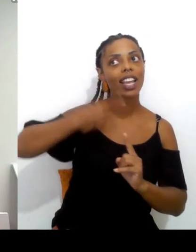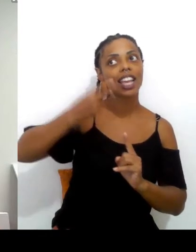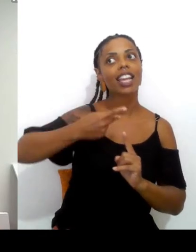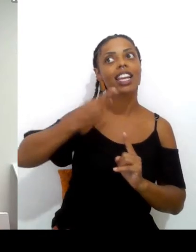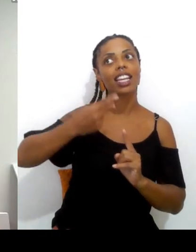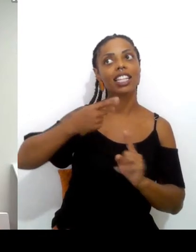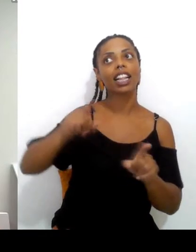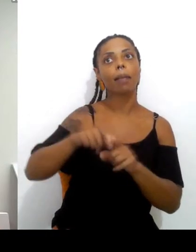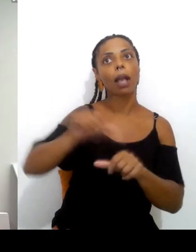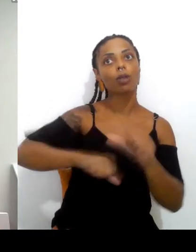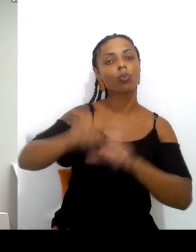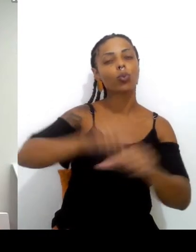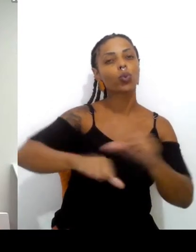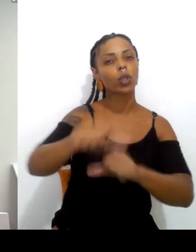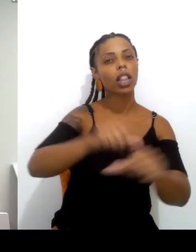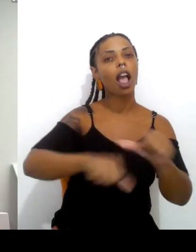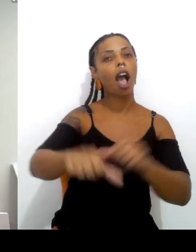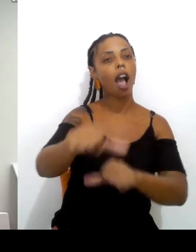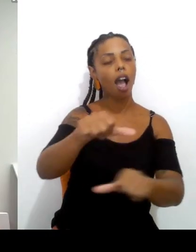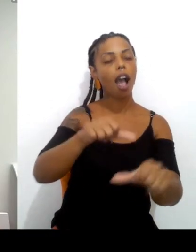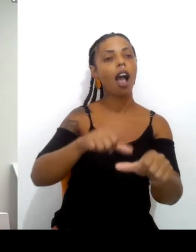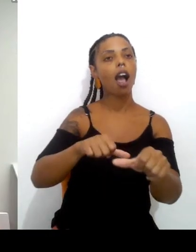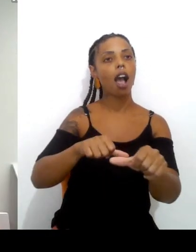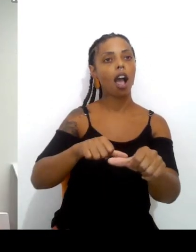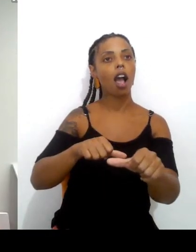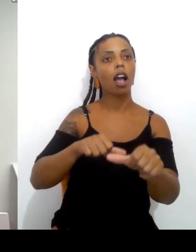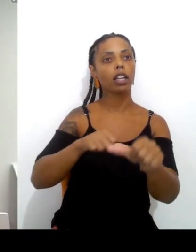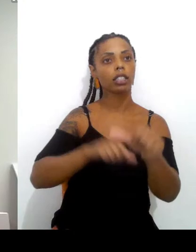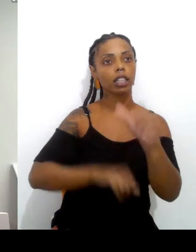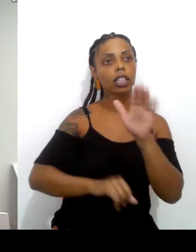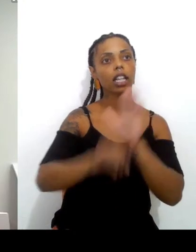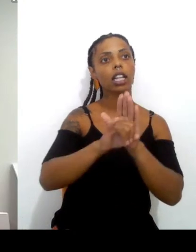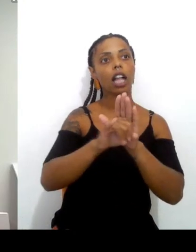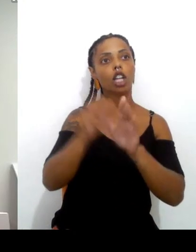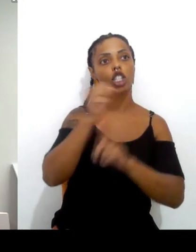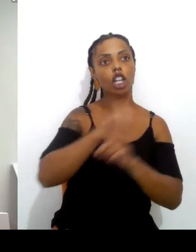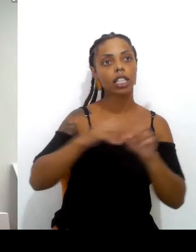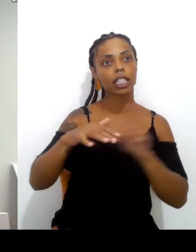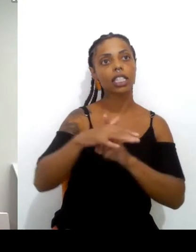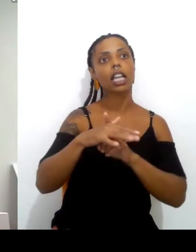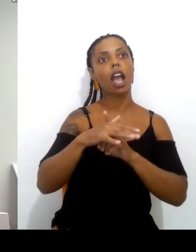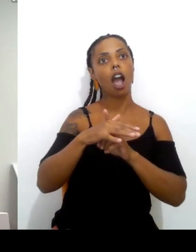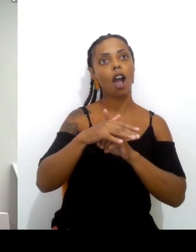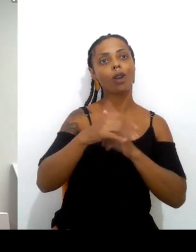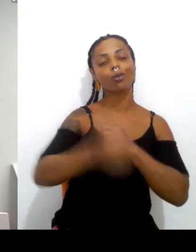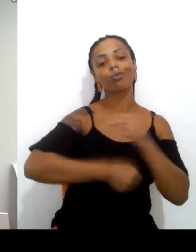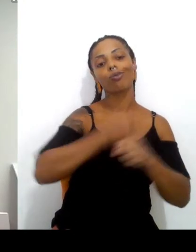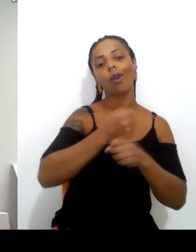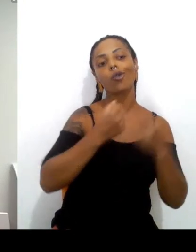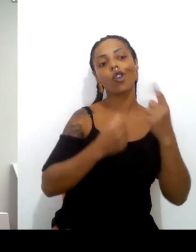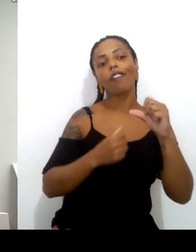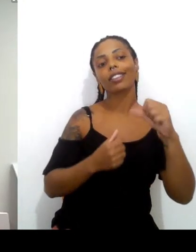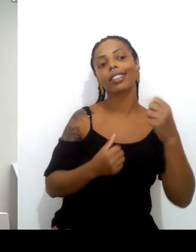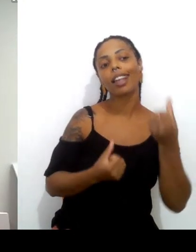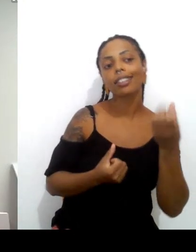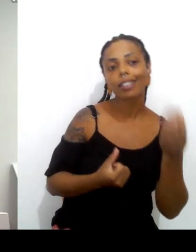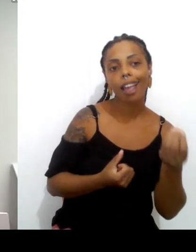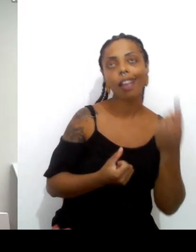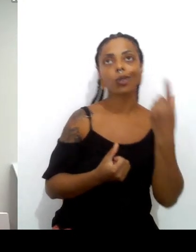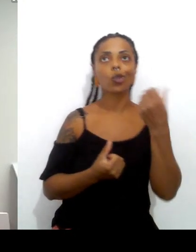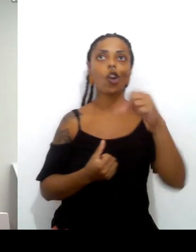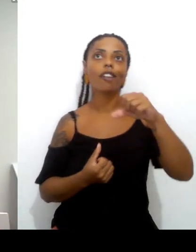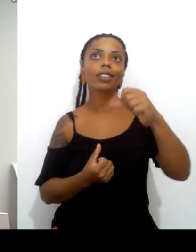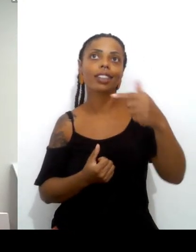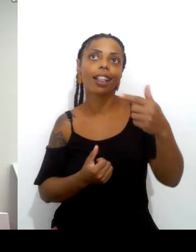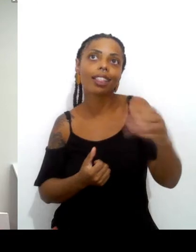suas mudanças para com identidade social e identitária dos anos 60 e 70 não acho que esse